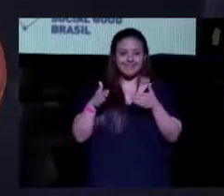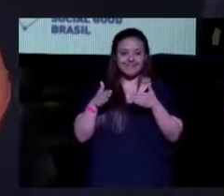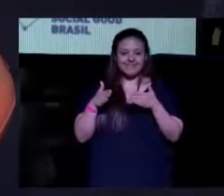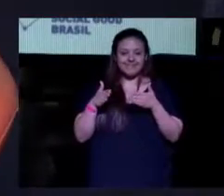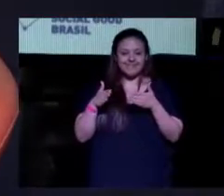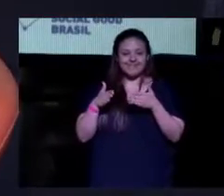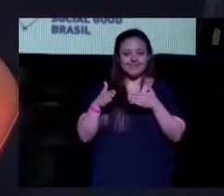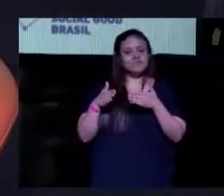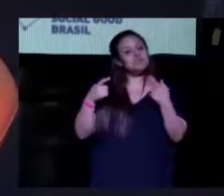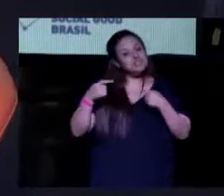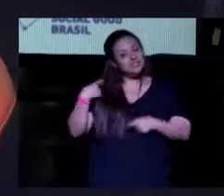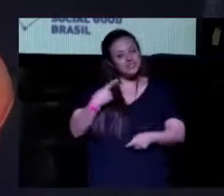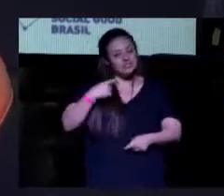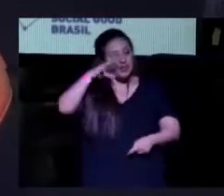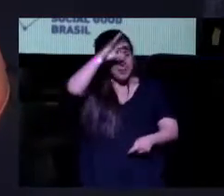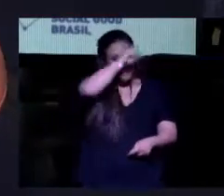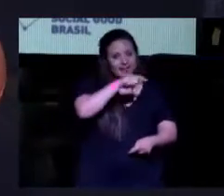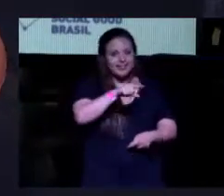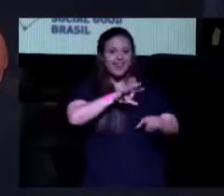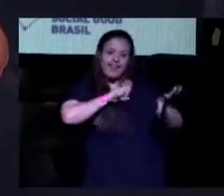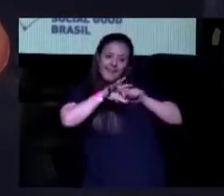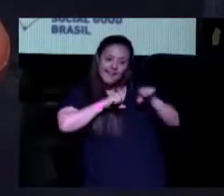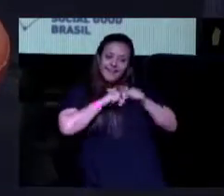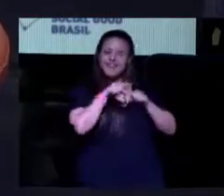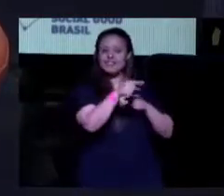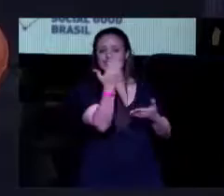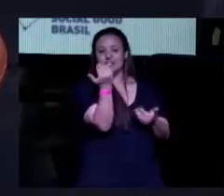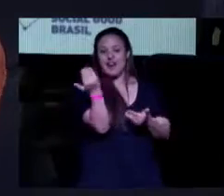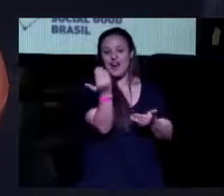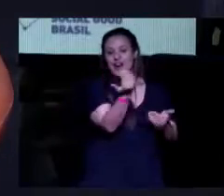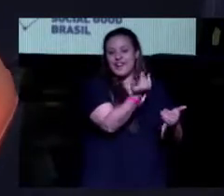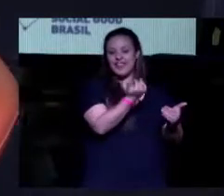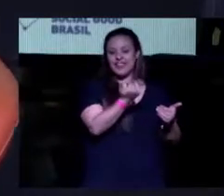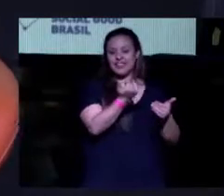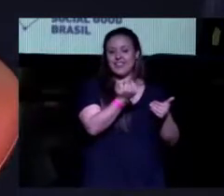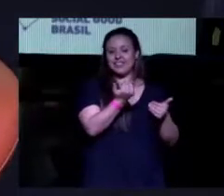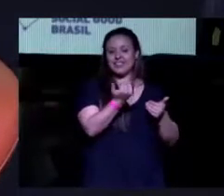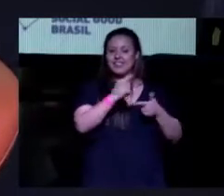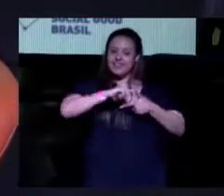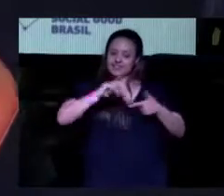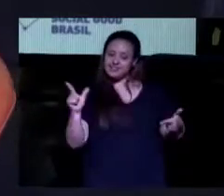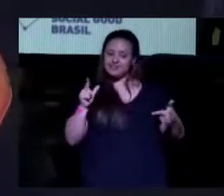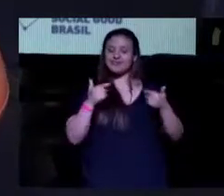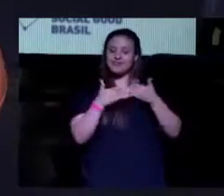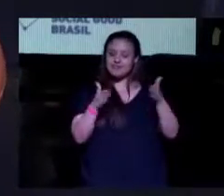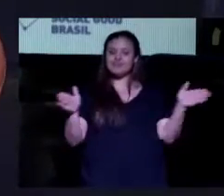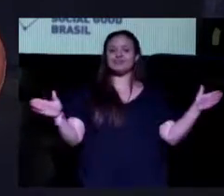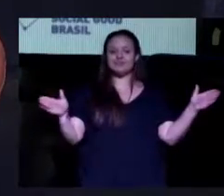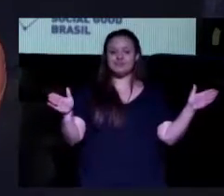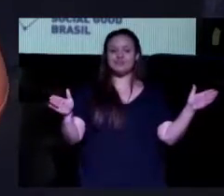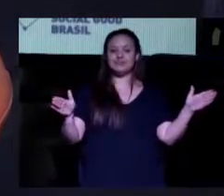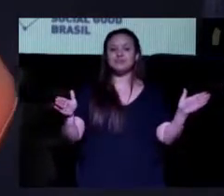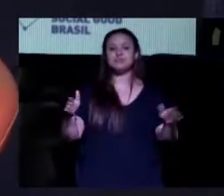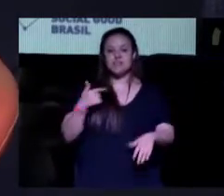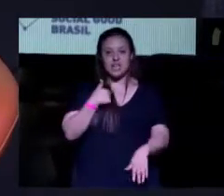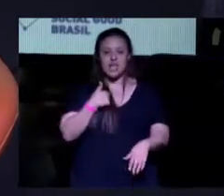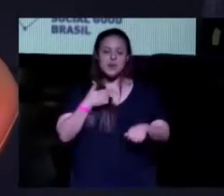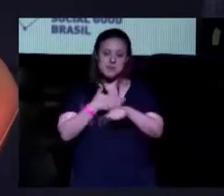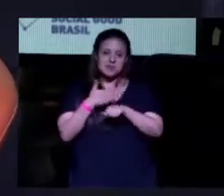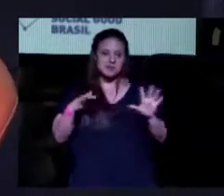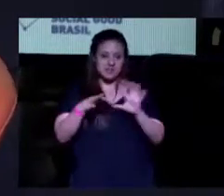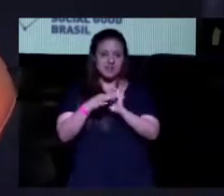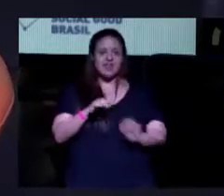amarras, e explorando mundos novos. A gente está fazendo um projeto novo no Atados, que eu estou participando, que chama Olalá, que